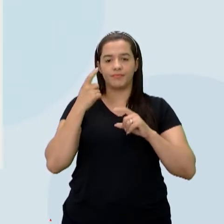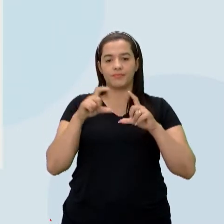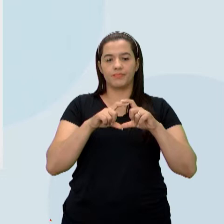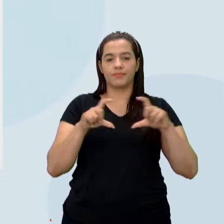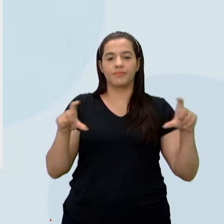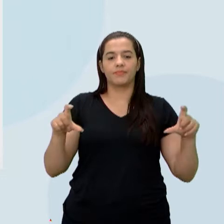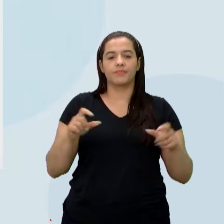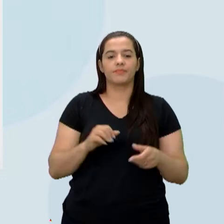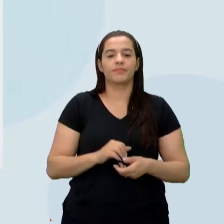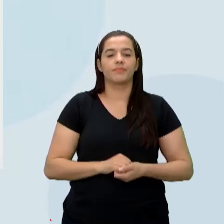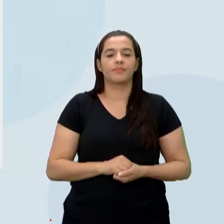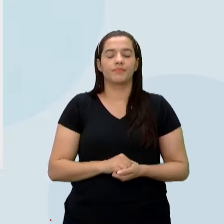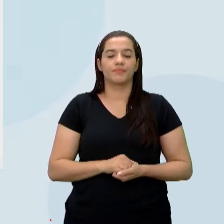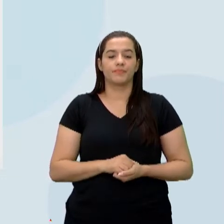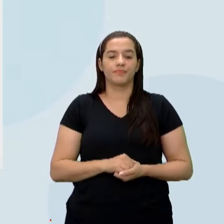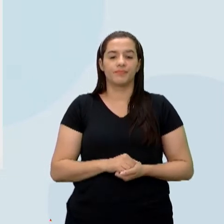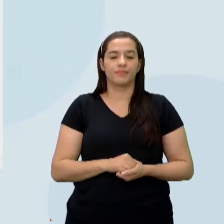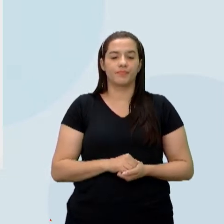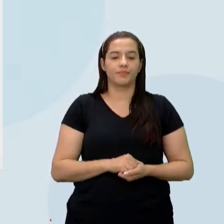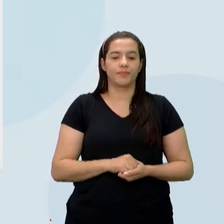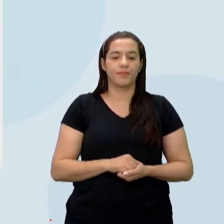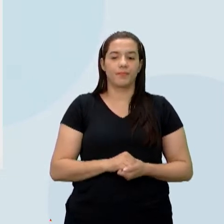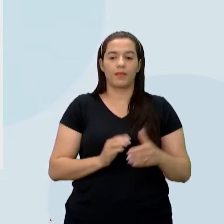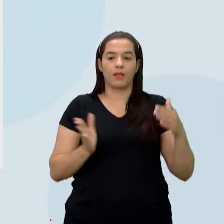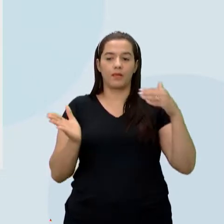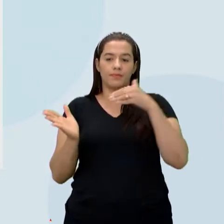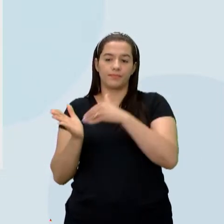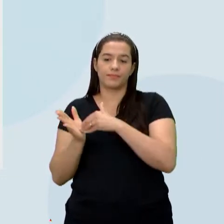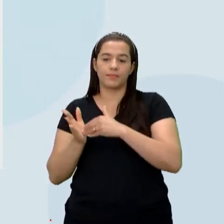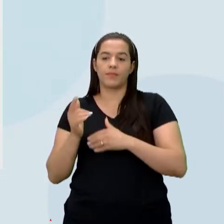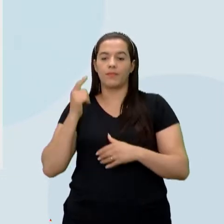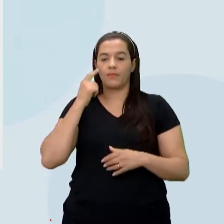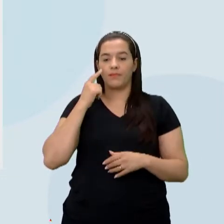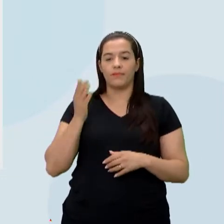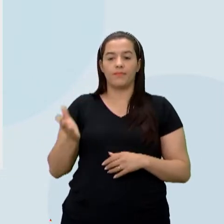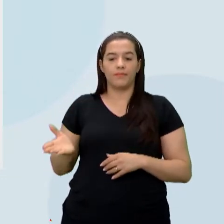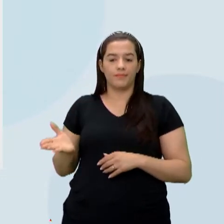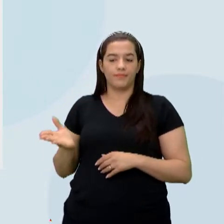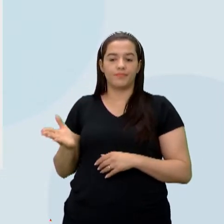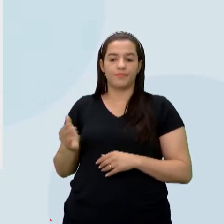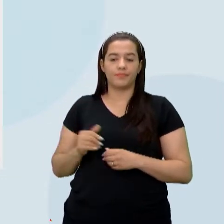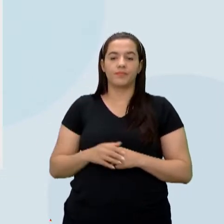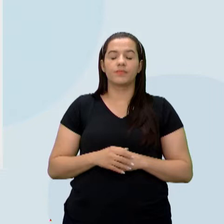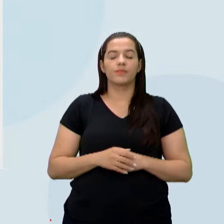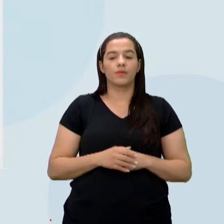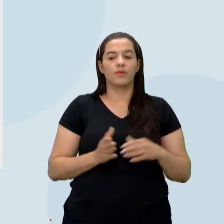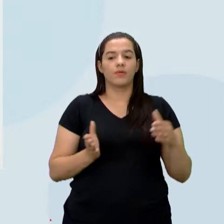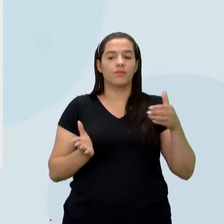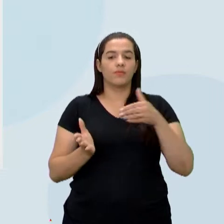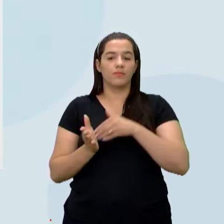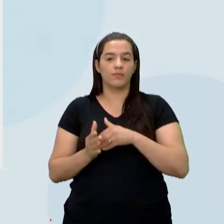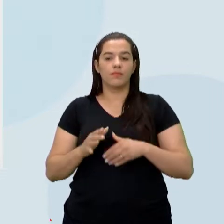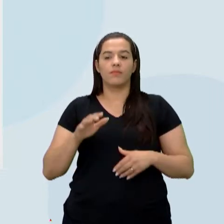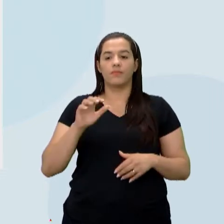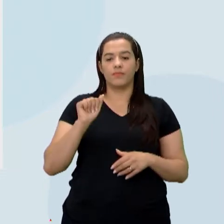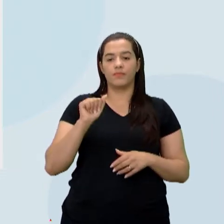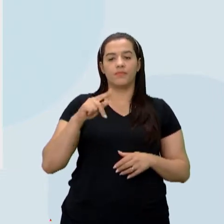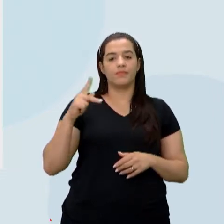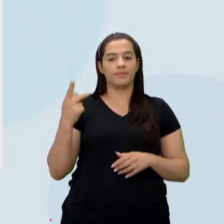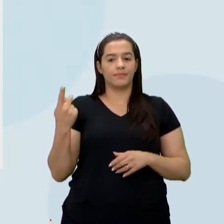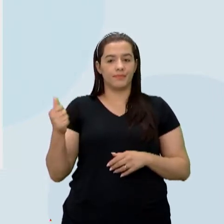lá. Olha lá, ó. A última, né? O último quadrinho,